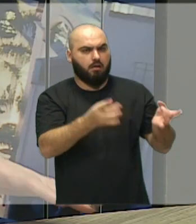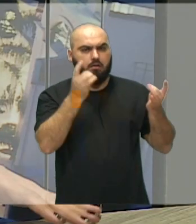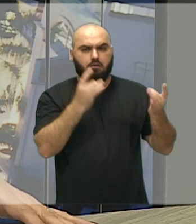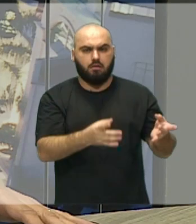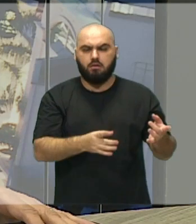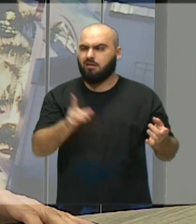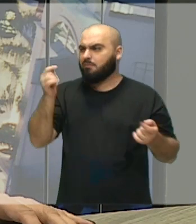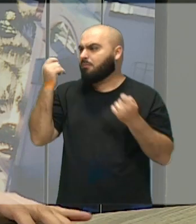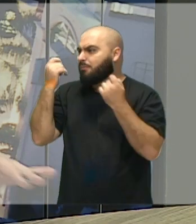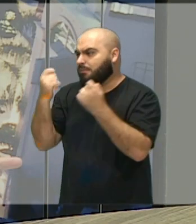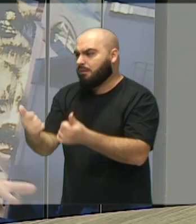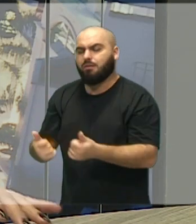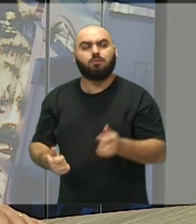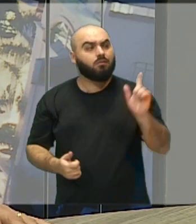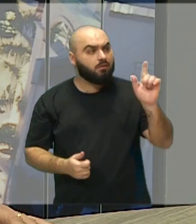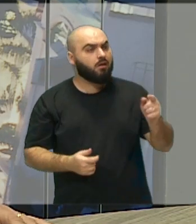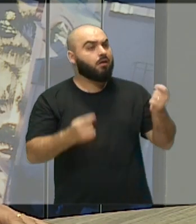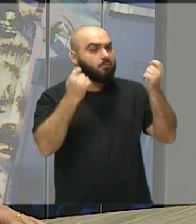Se você analisar